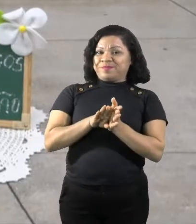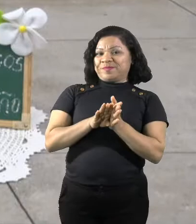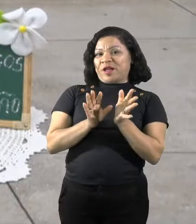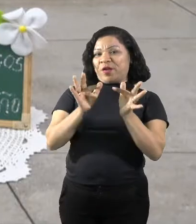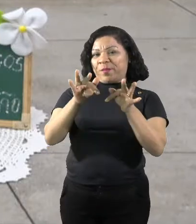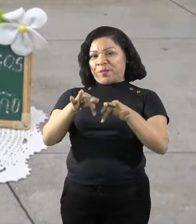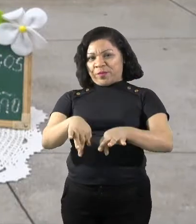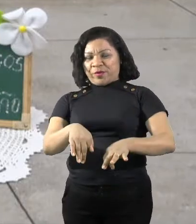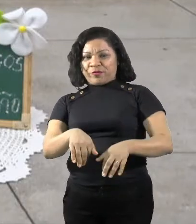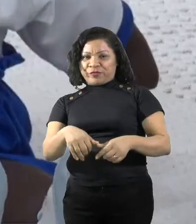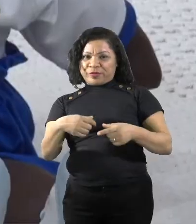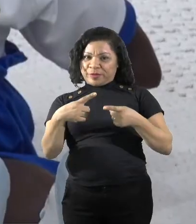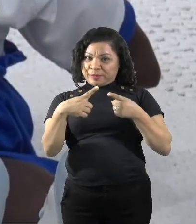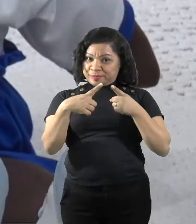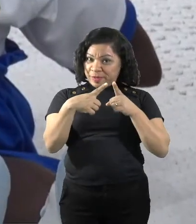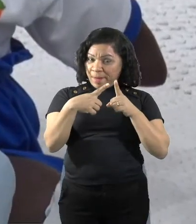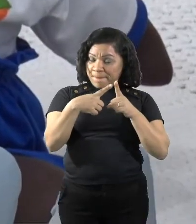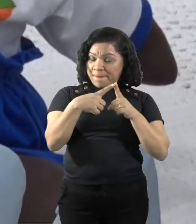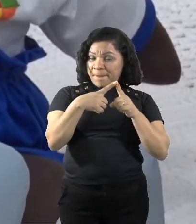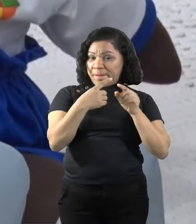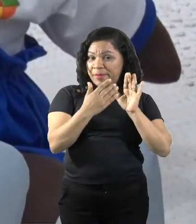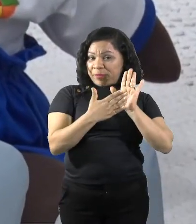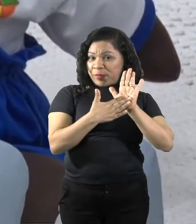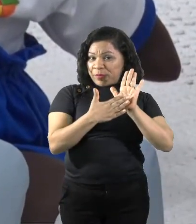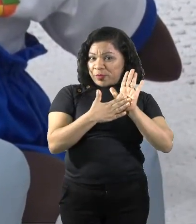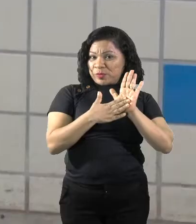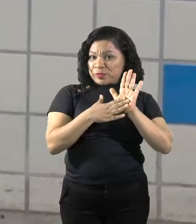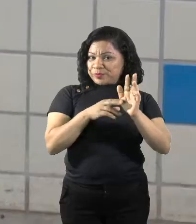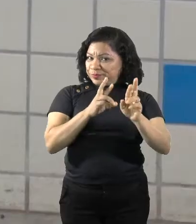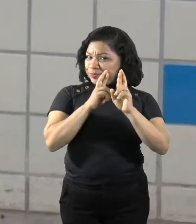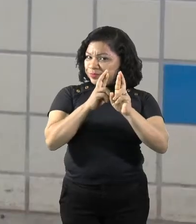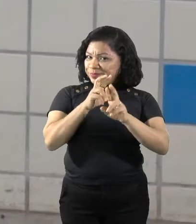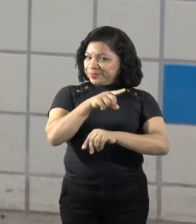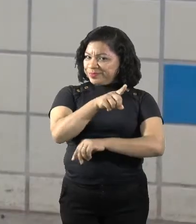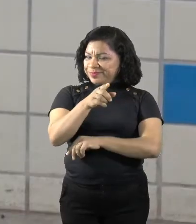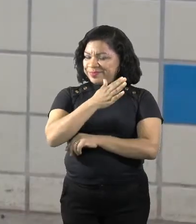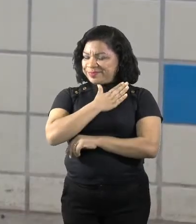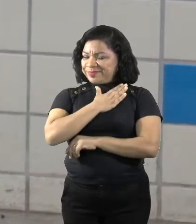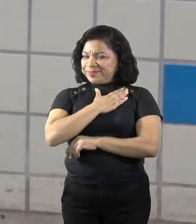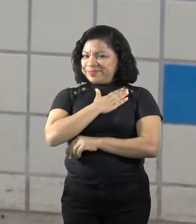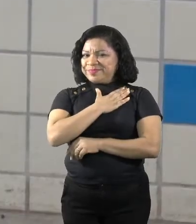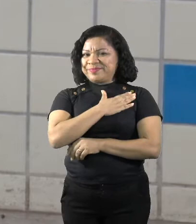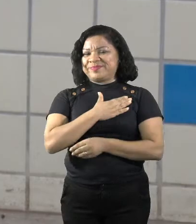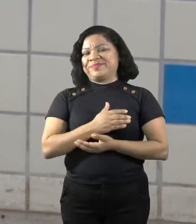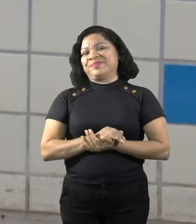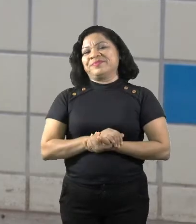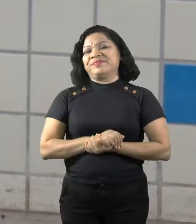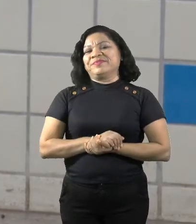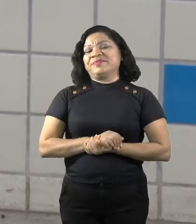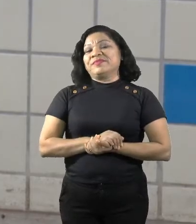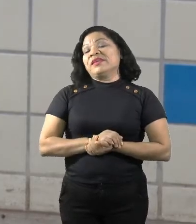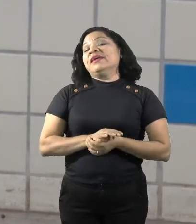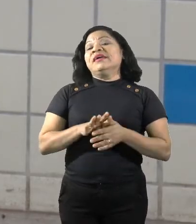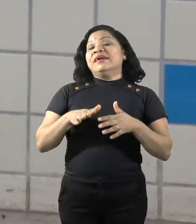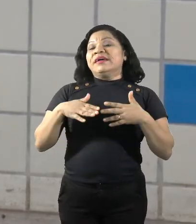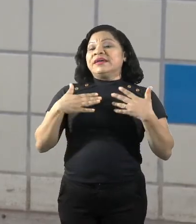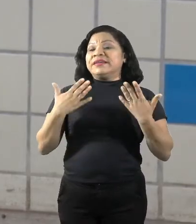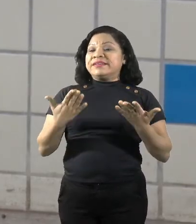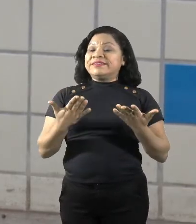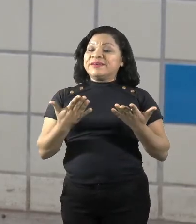e espero que vocês tenham gostado. E para a nossa segunda proposta, nós temos a brincadeira